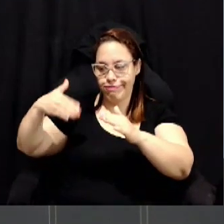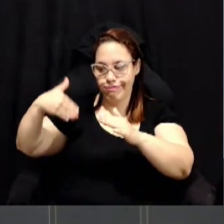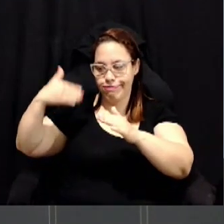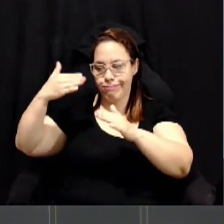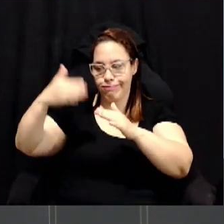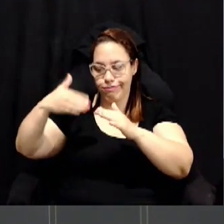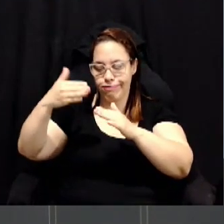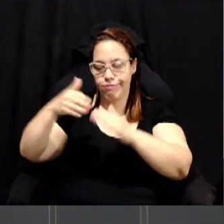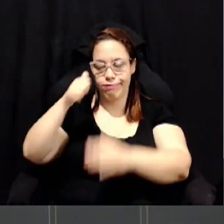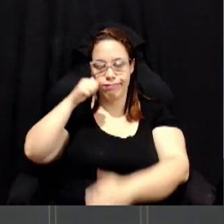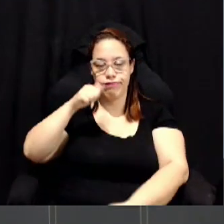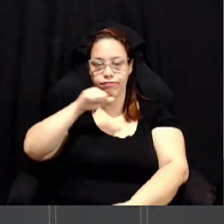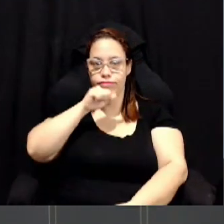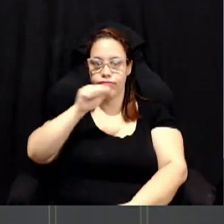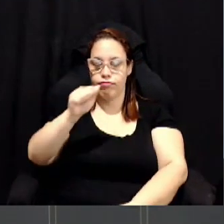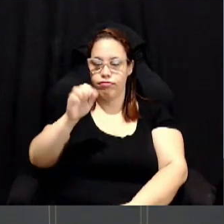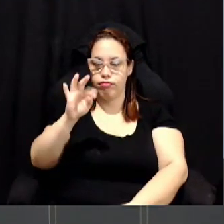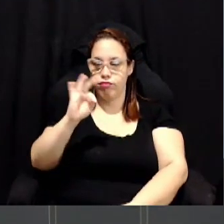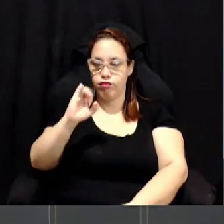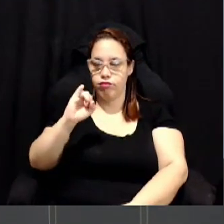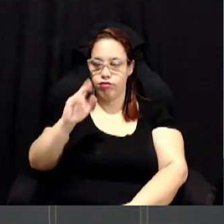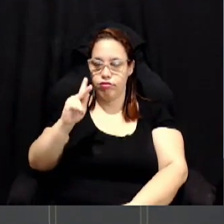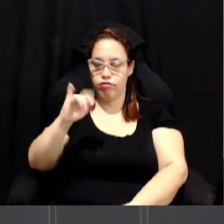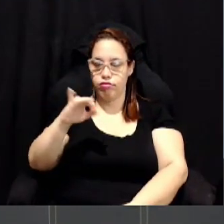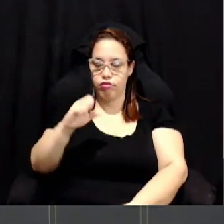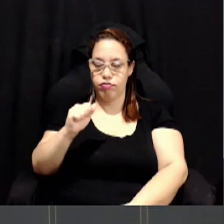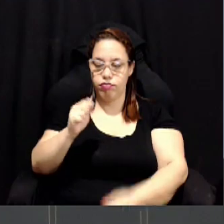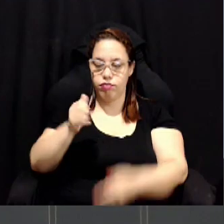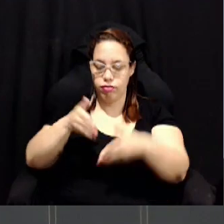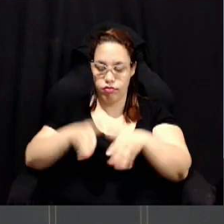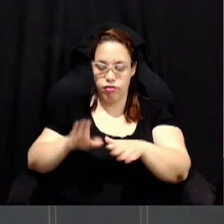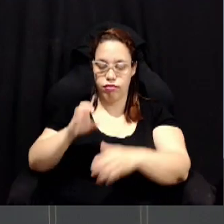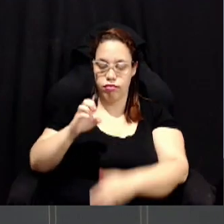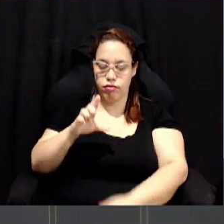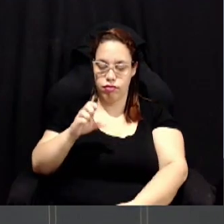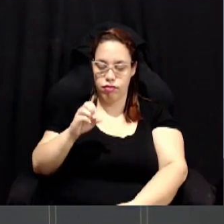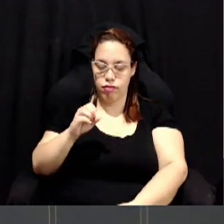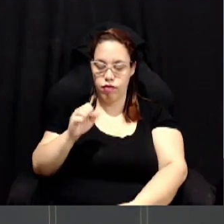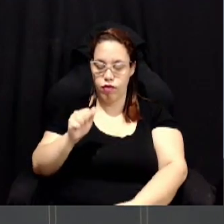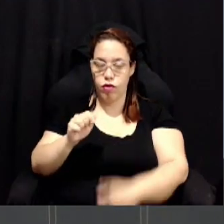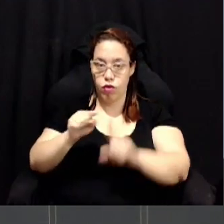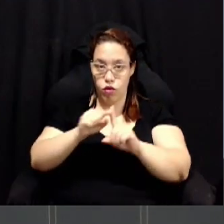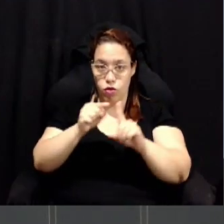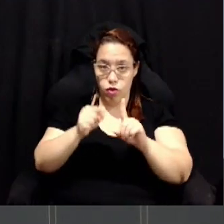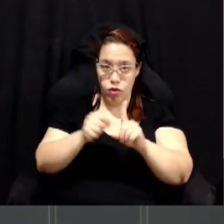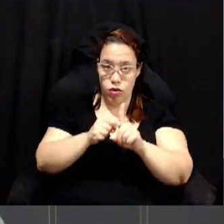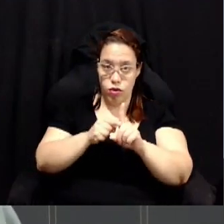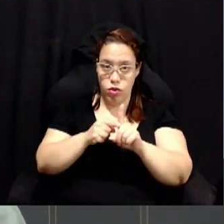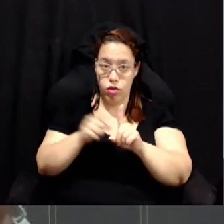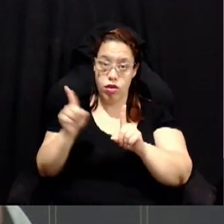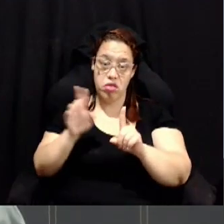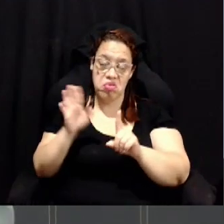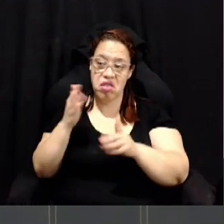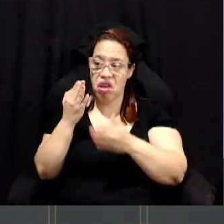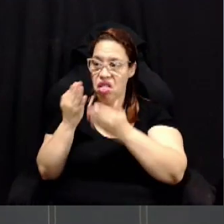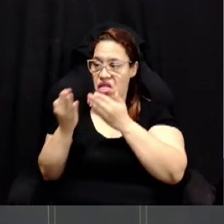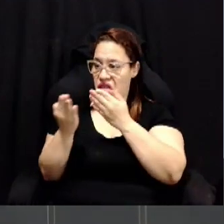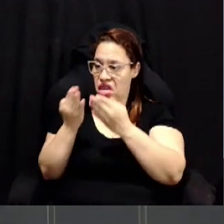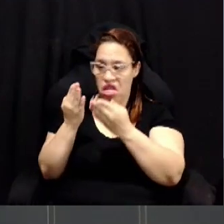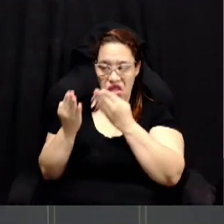começa já no nascimento da Eloá, até durante a gravidez nada se suspeitava de